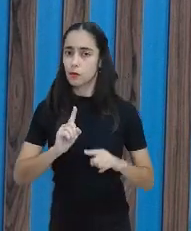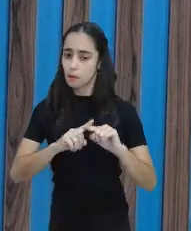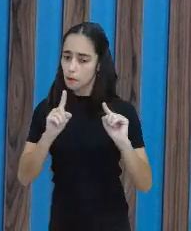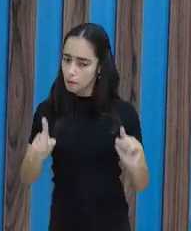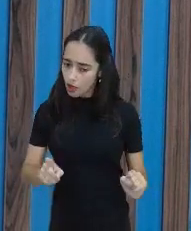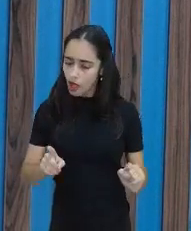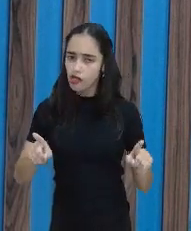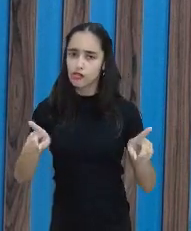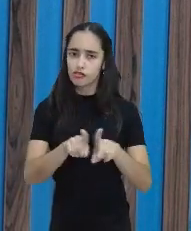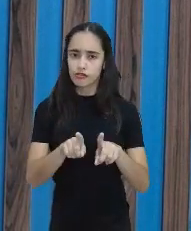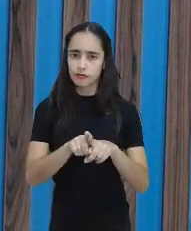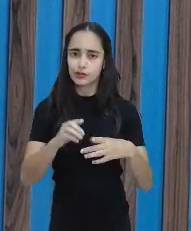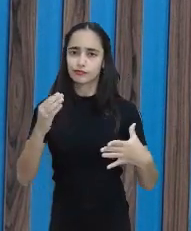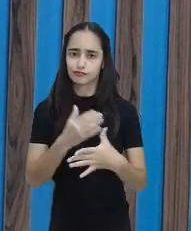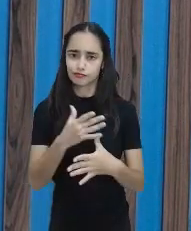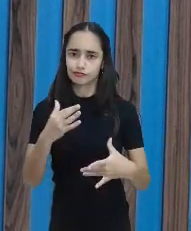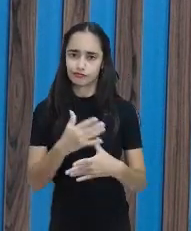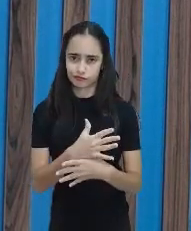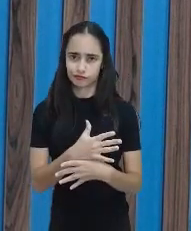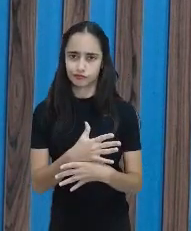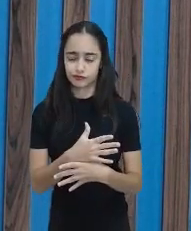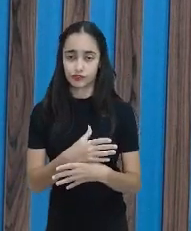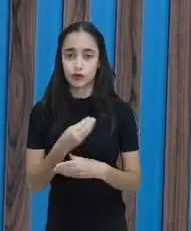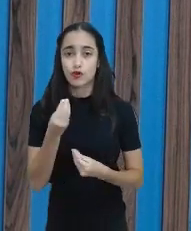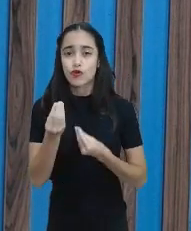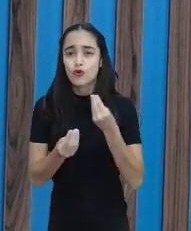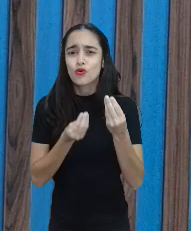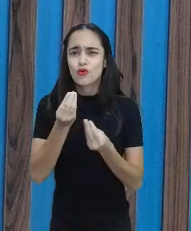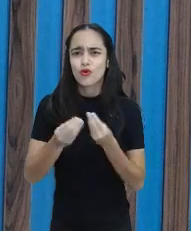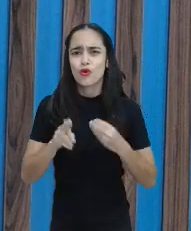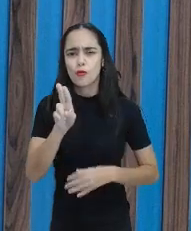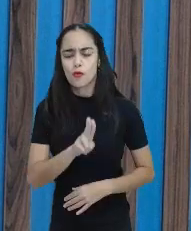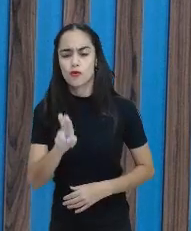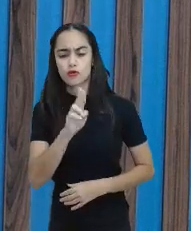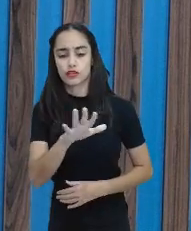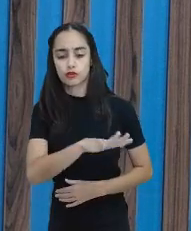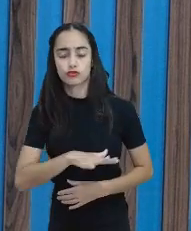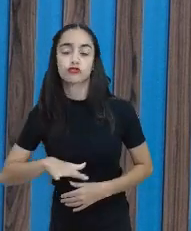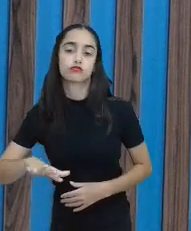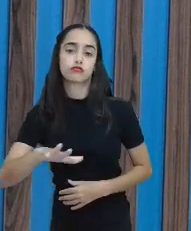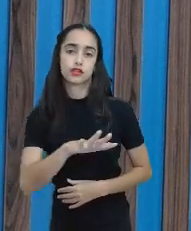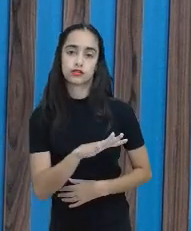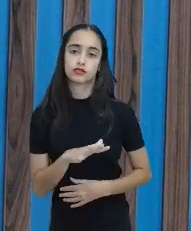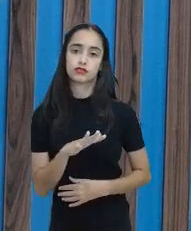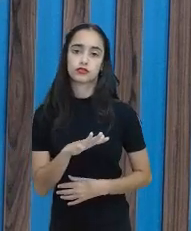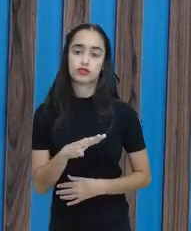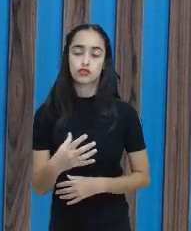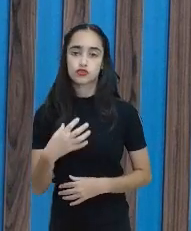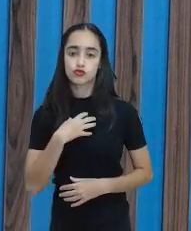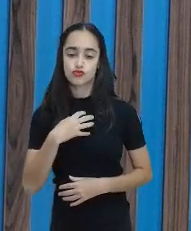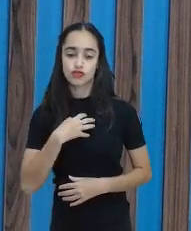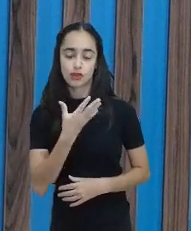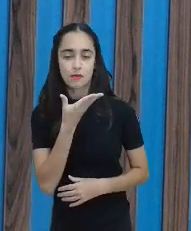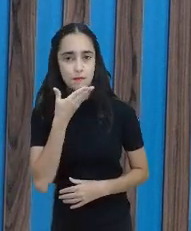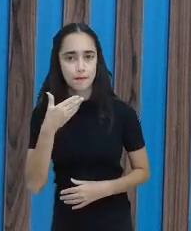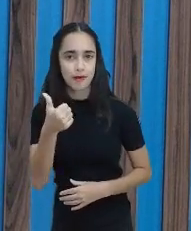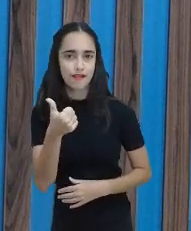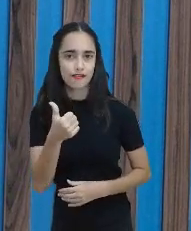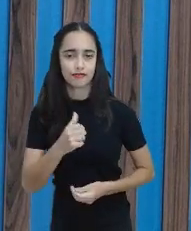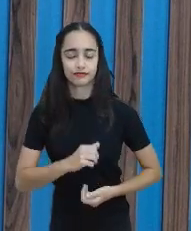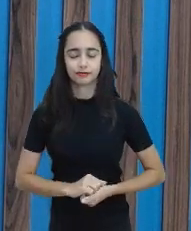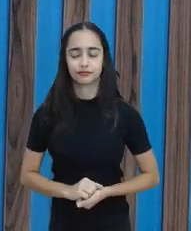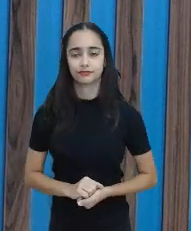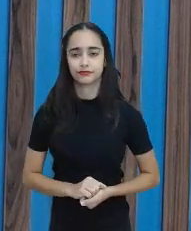ali daquele espaço, né? Como é que a gente pode utilizá-lo da melhor forma possível. Então,